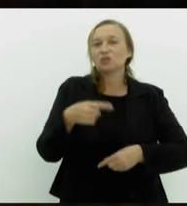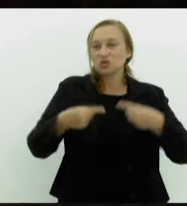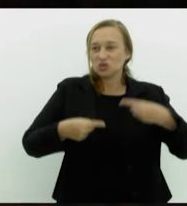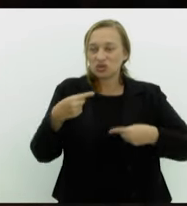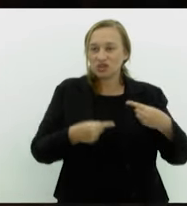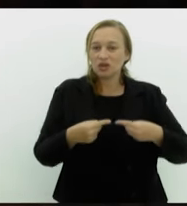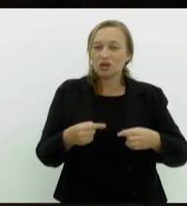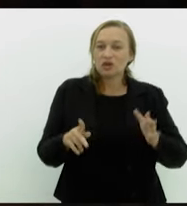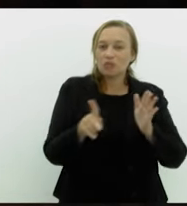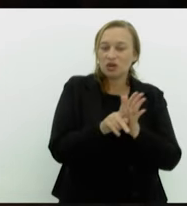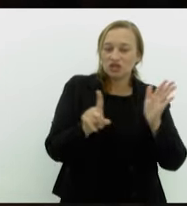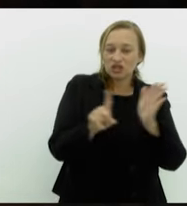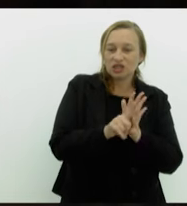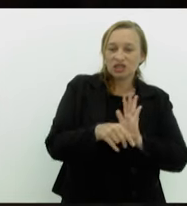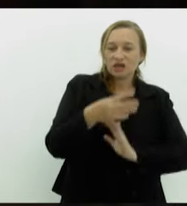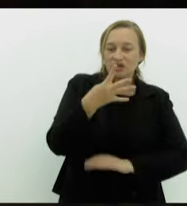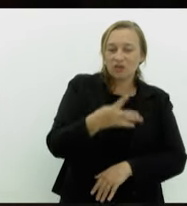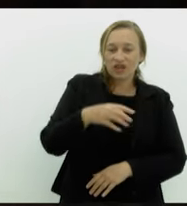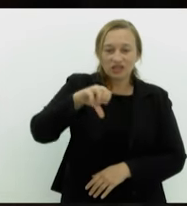em primeira discussão. Projeto de Lei número